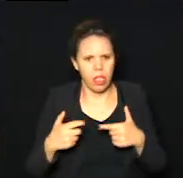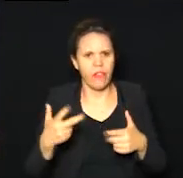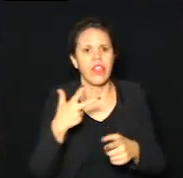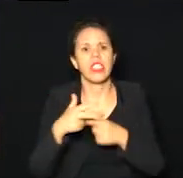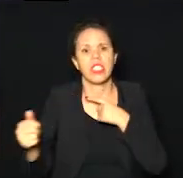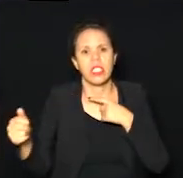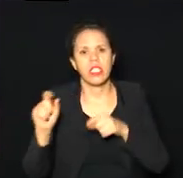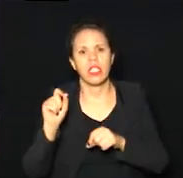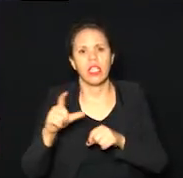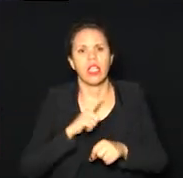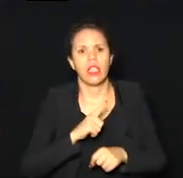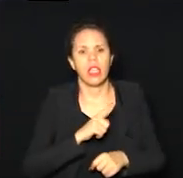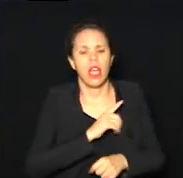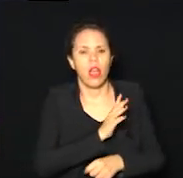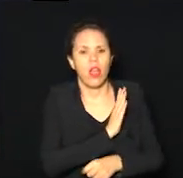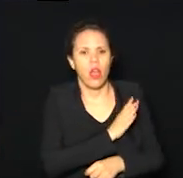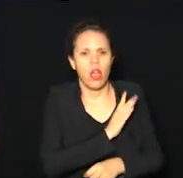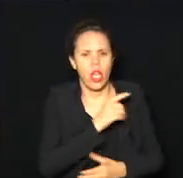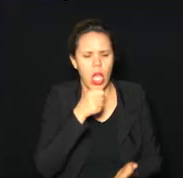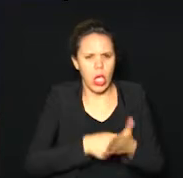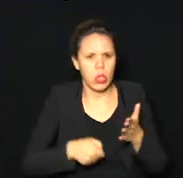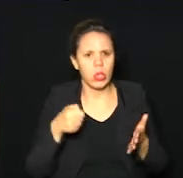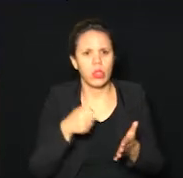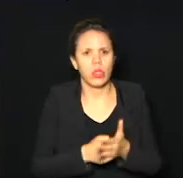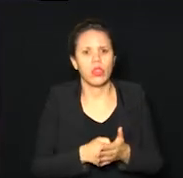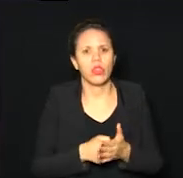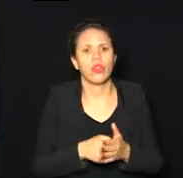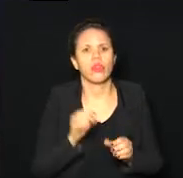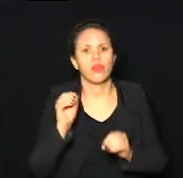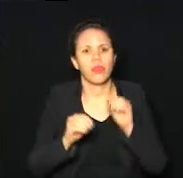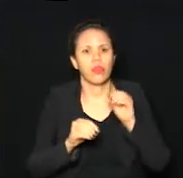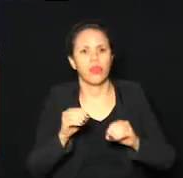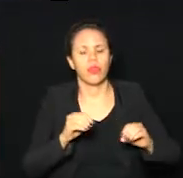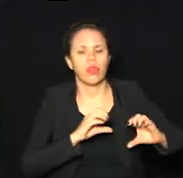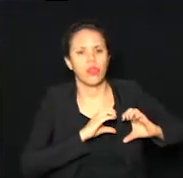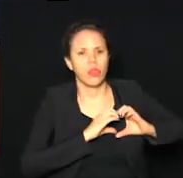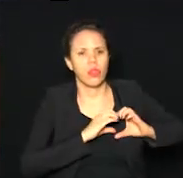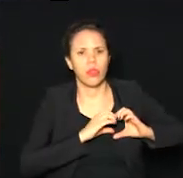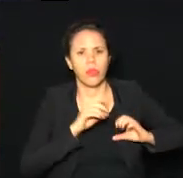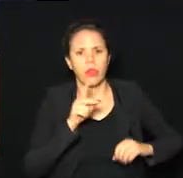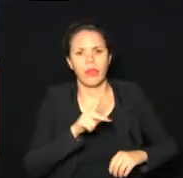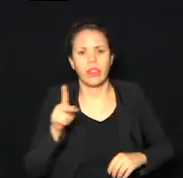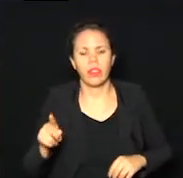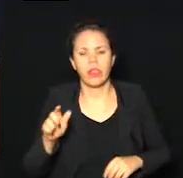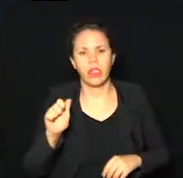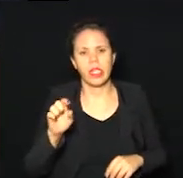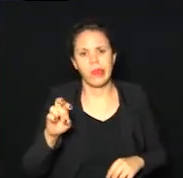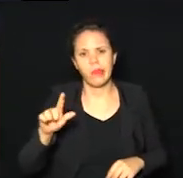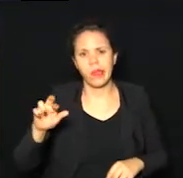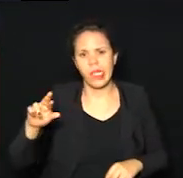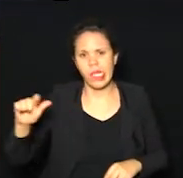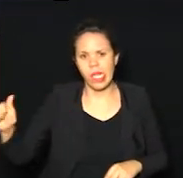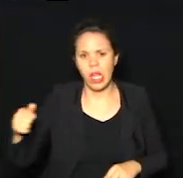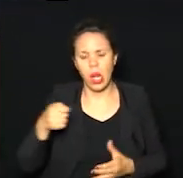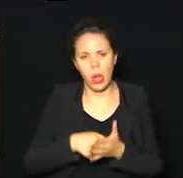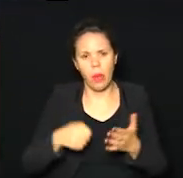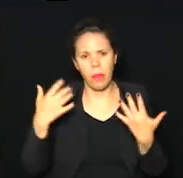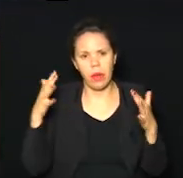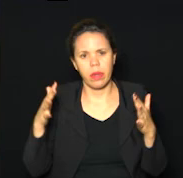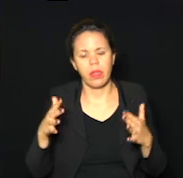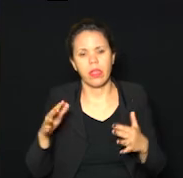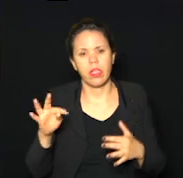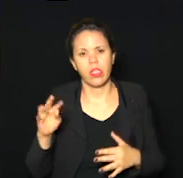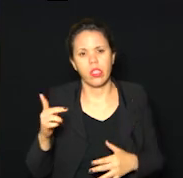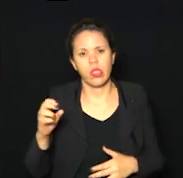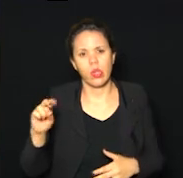vencida por quem tem coração e por quem luta. Beijo no coração, professora Silvia. Beijo, Gabriela. Parabéns pela sua luta. Meu camarada Toninho,